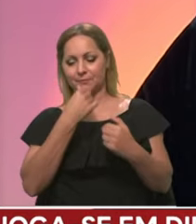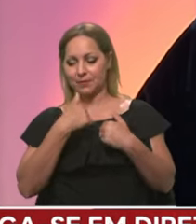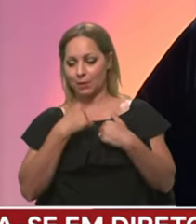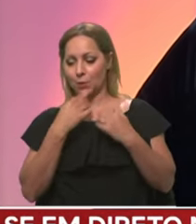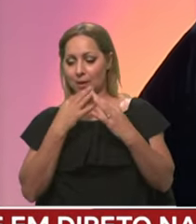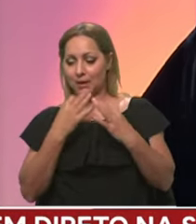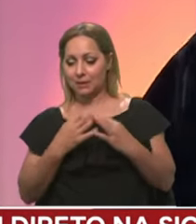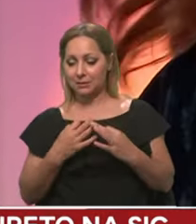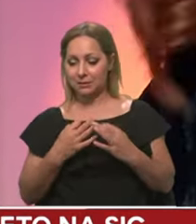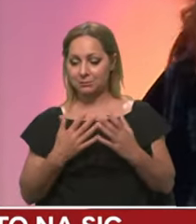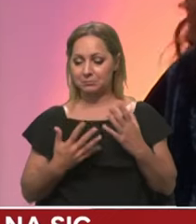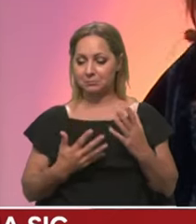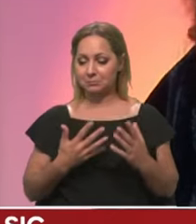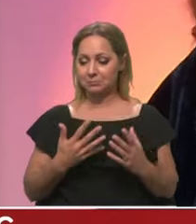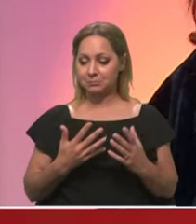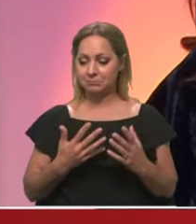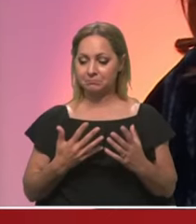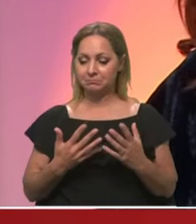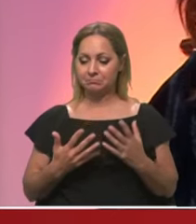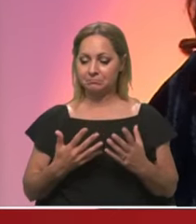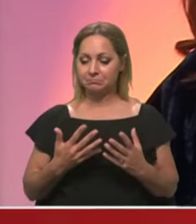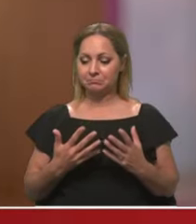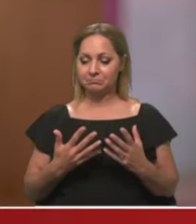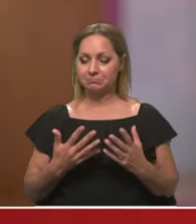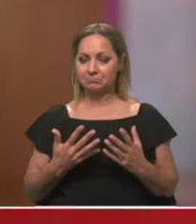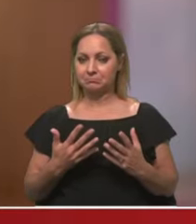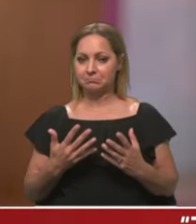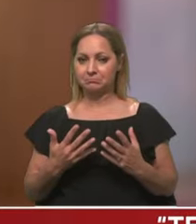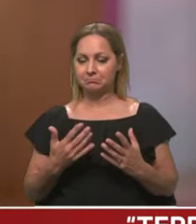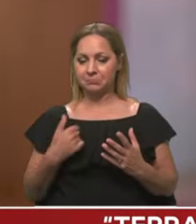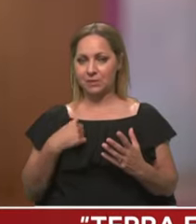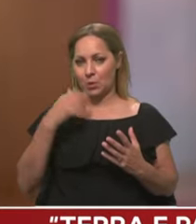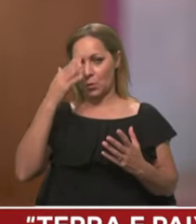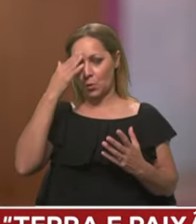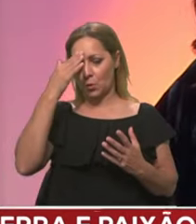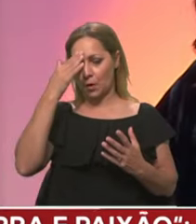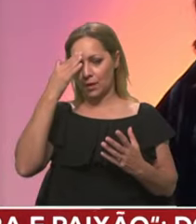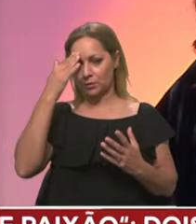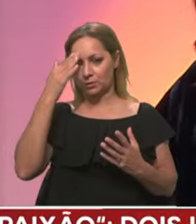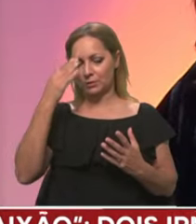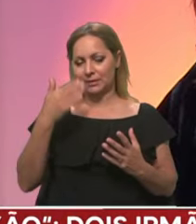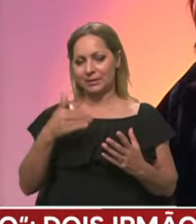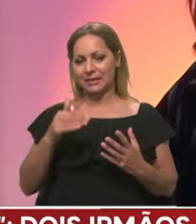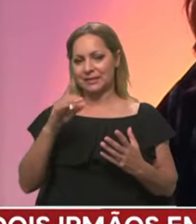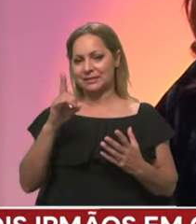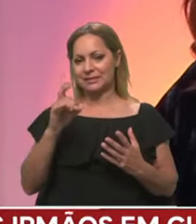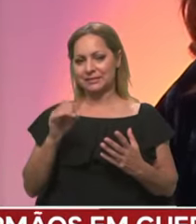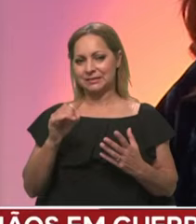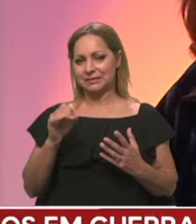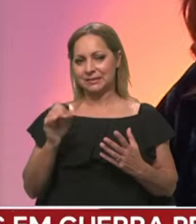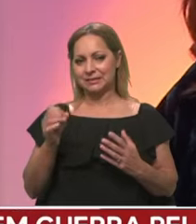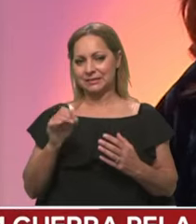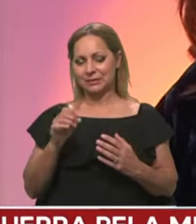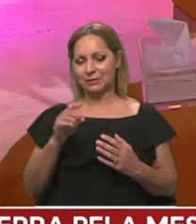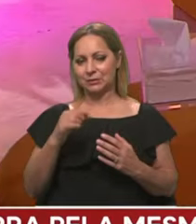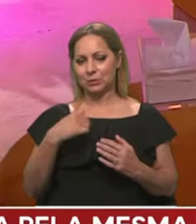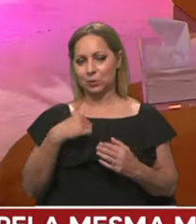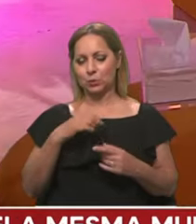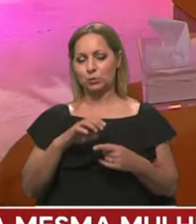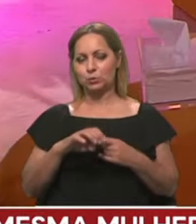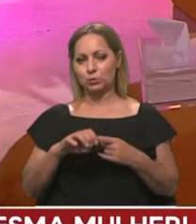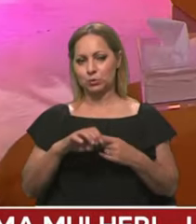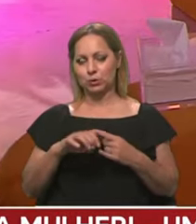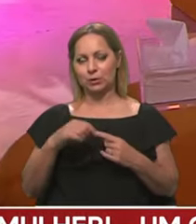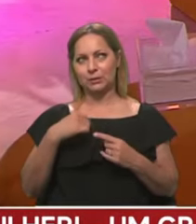que e quando penso nisso aí sim nunca penso que tenho 60 anos penso e acho que tenho uma grande sorte nisso penso com a mesma